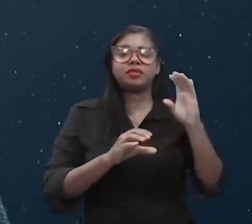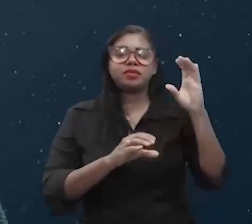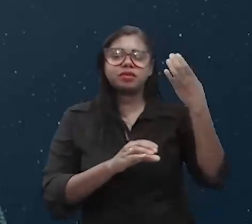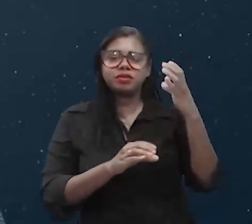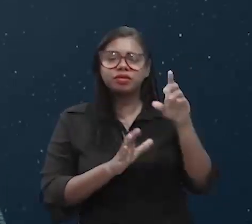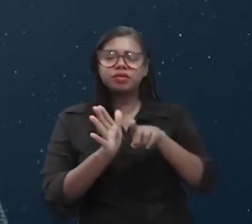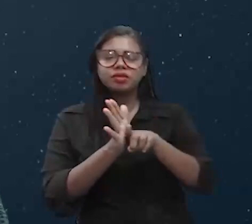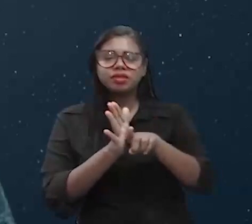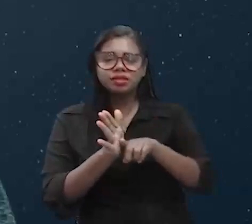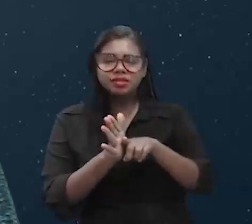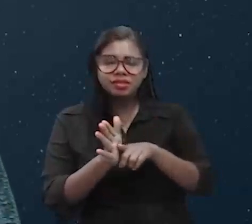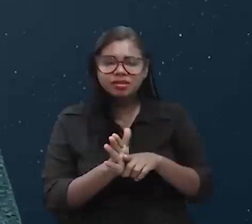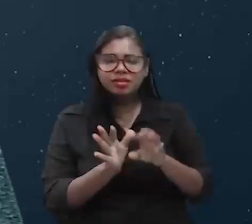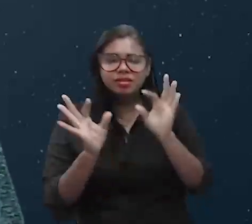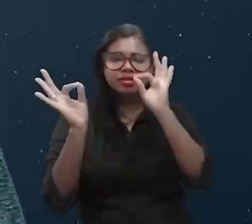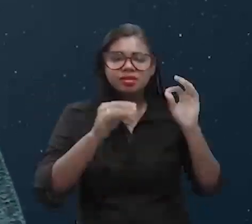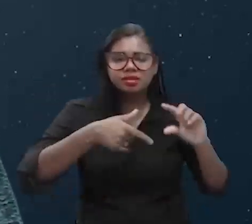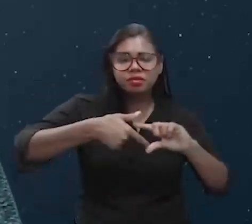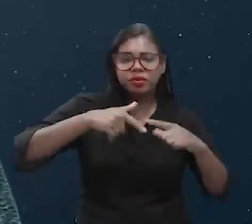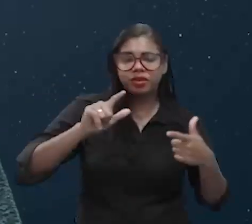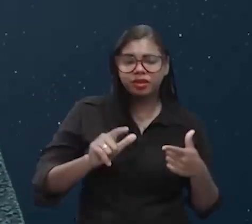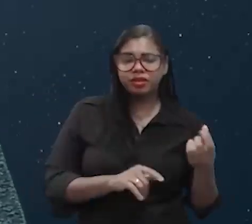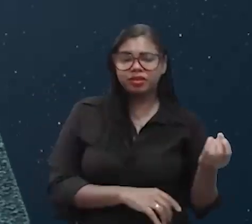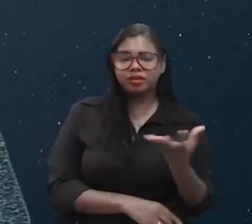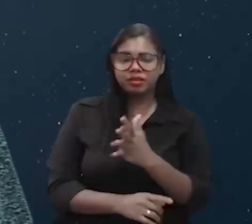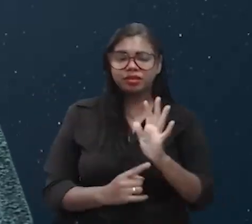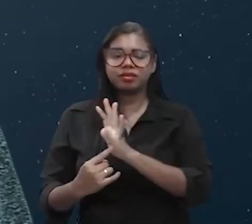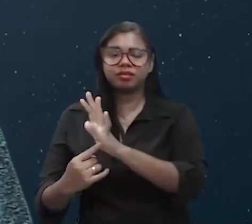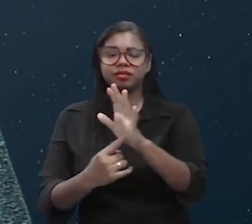moderna, atualizada, e levando para a Europa.